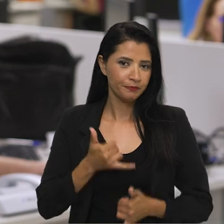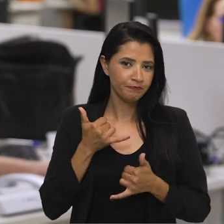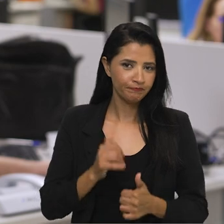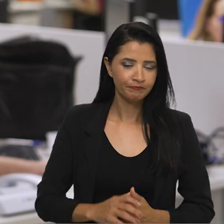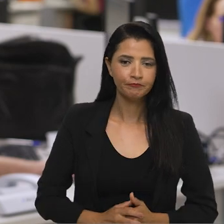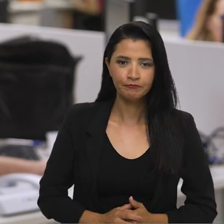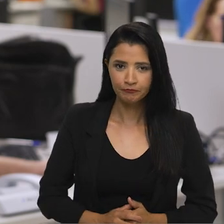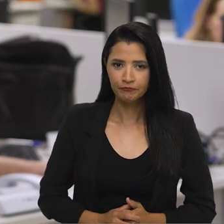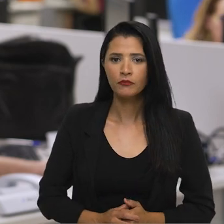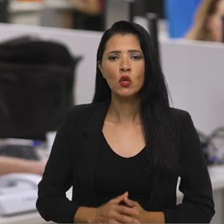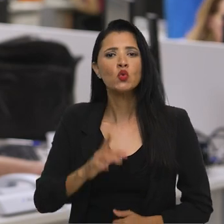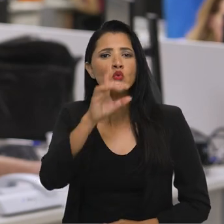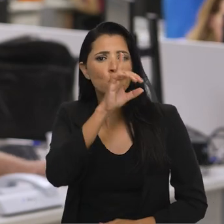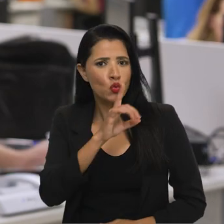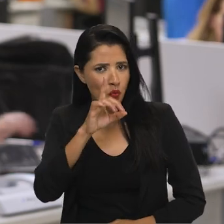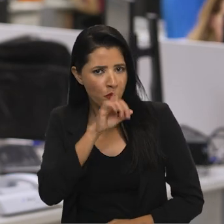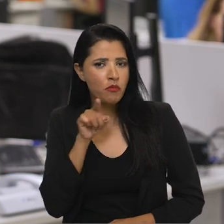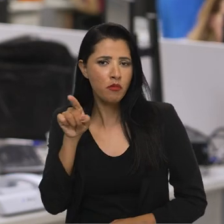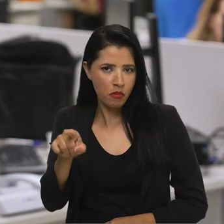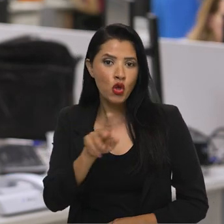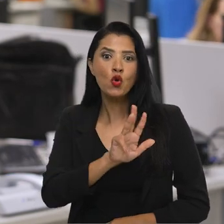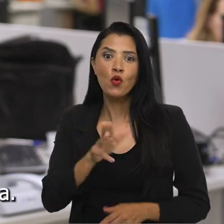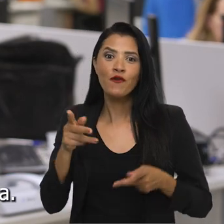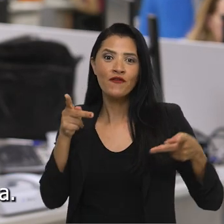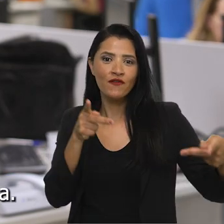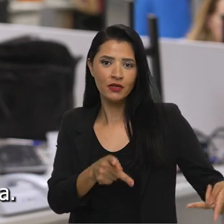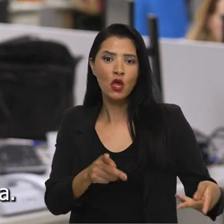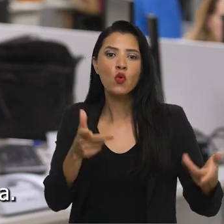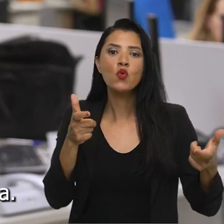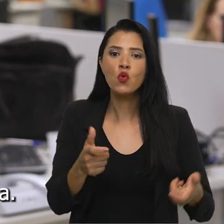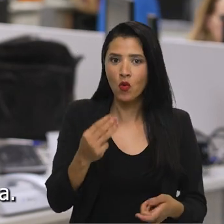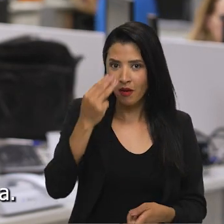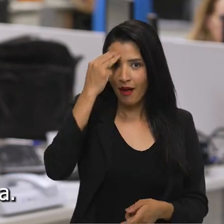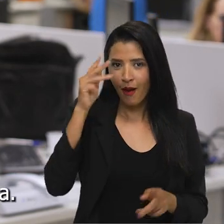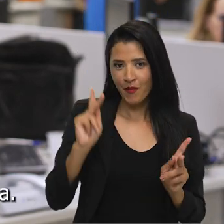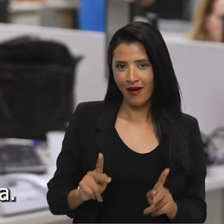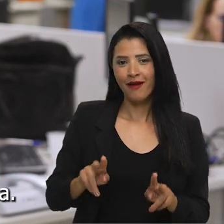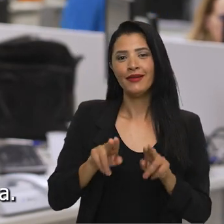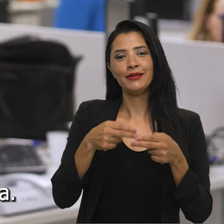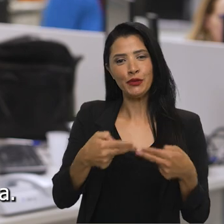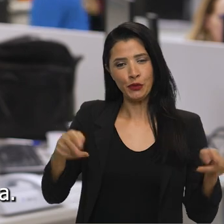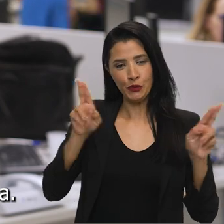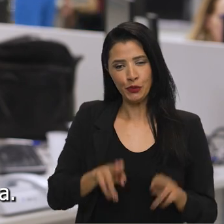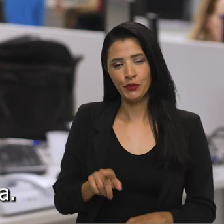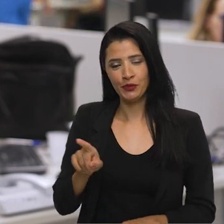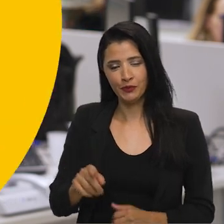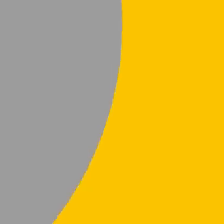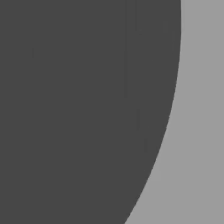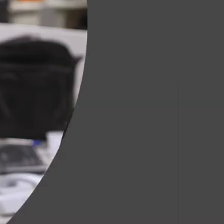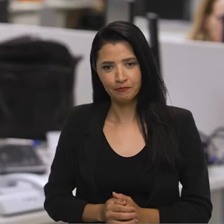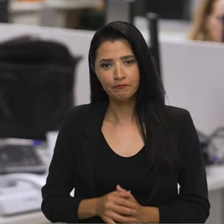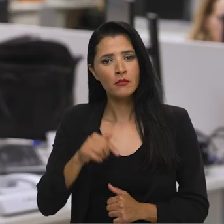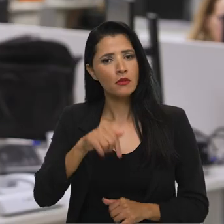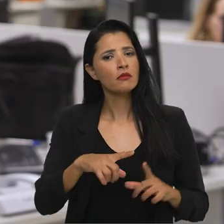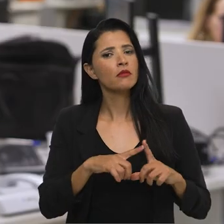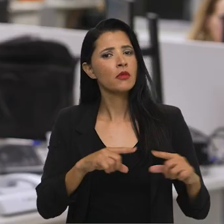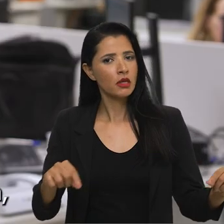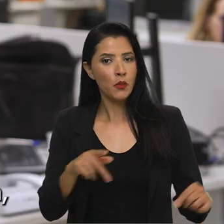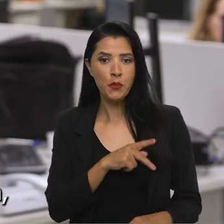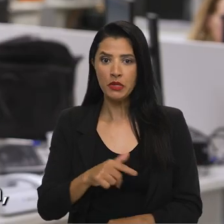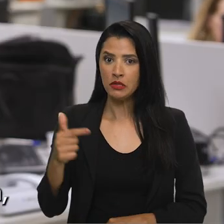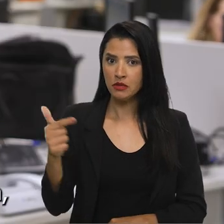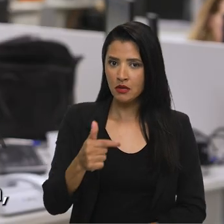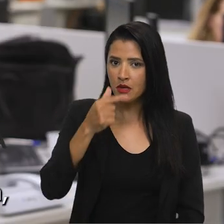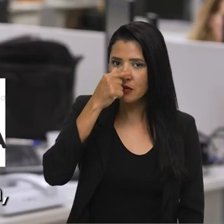e transição energética. No domingo, Lula visitará o Memorial da Paz de Hiroshima. Aqui em